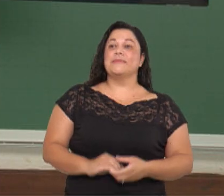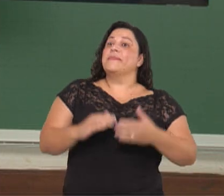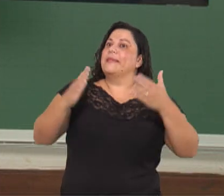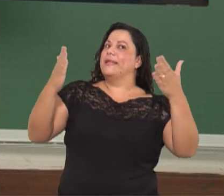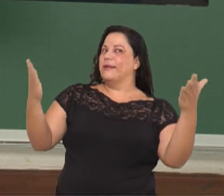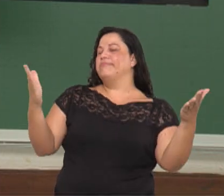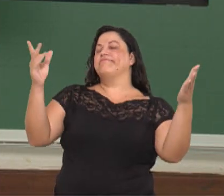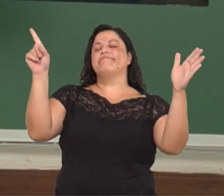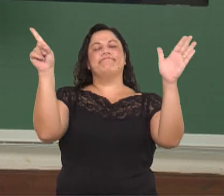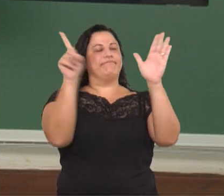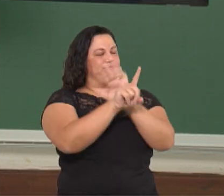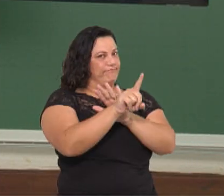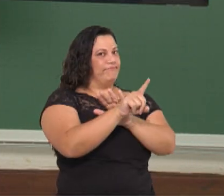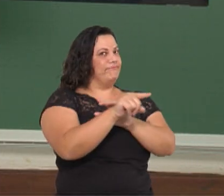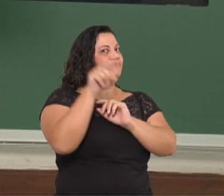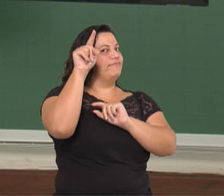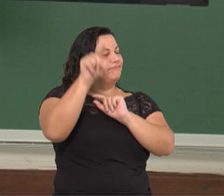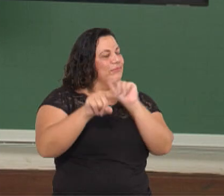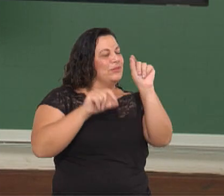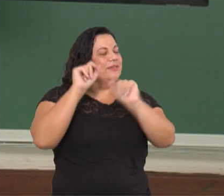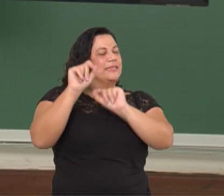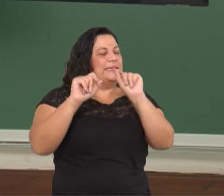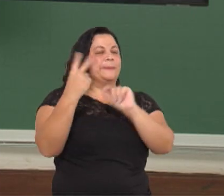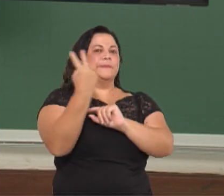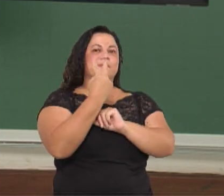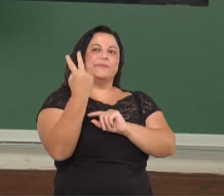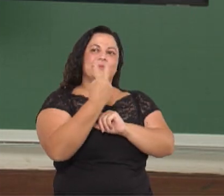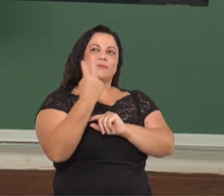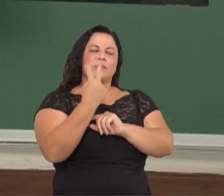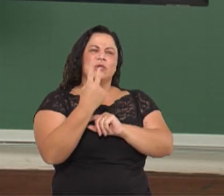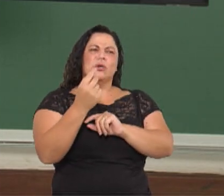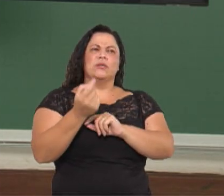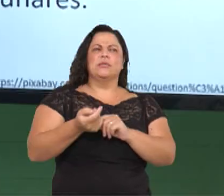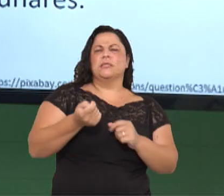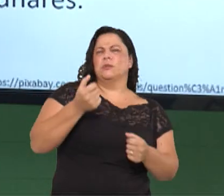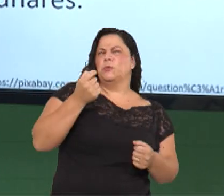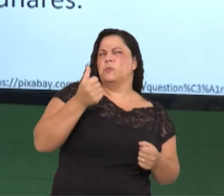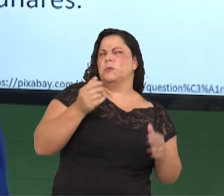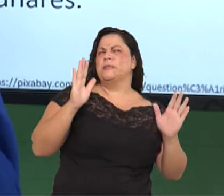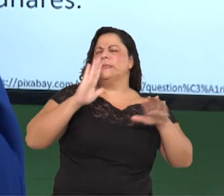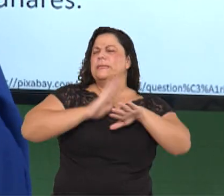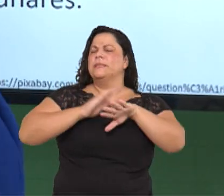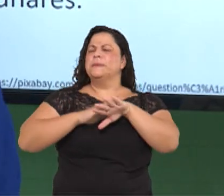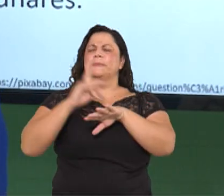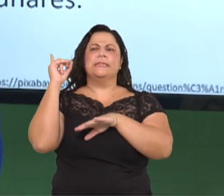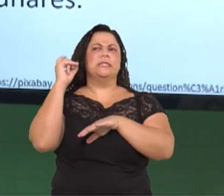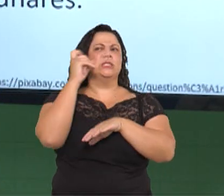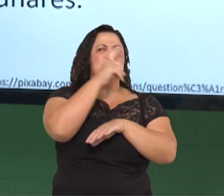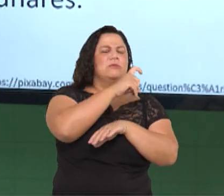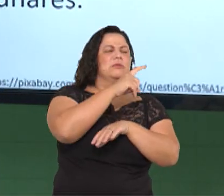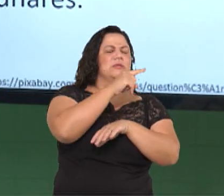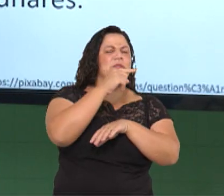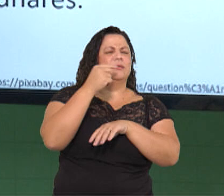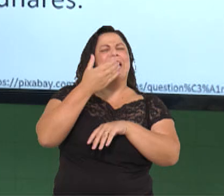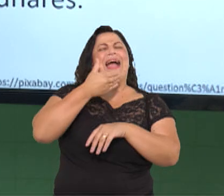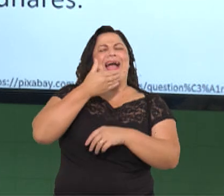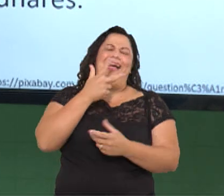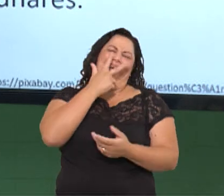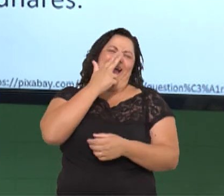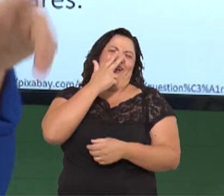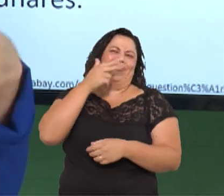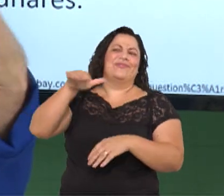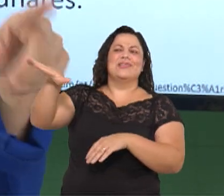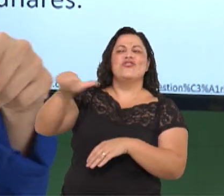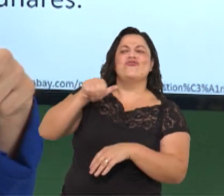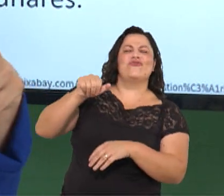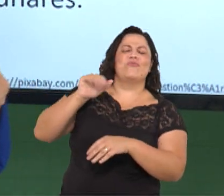Essa pergunta que eu trouxe para vocês, a 2 do nosso quiz, é um pouquinho mais difícil. Aposto que você chamou alguém para te ajudar, né?